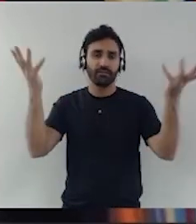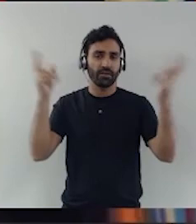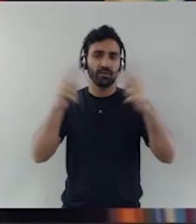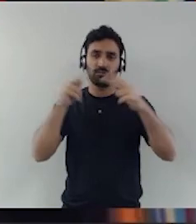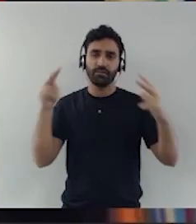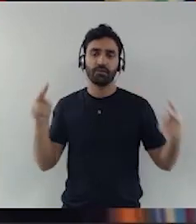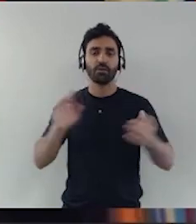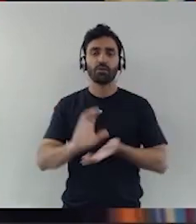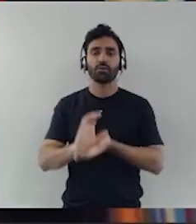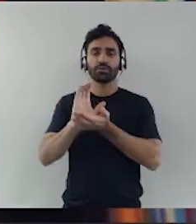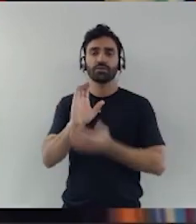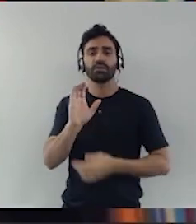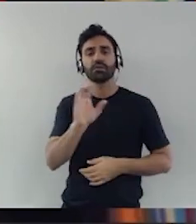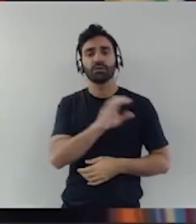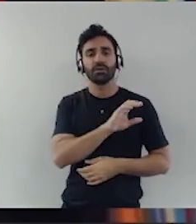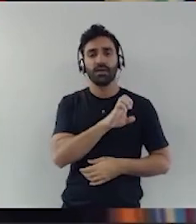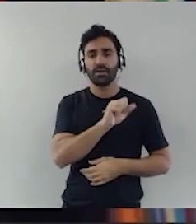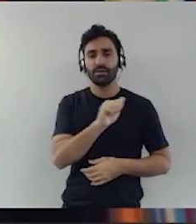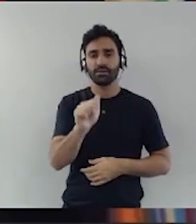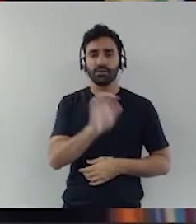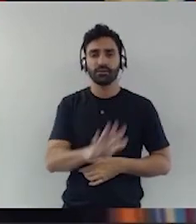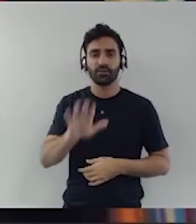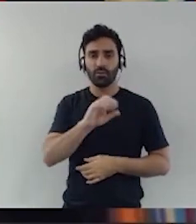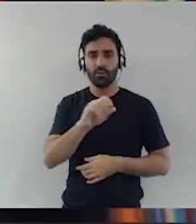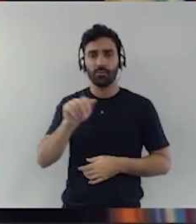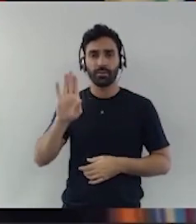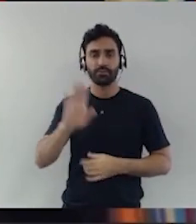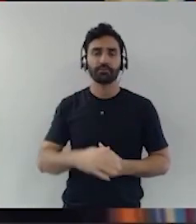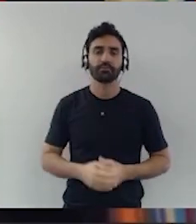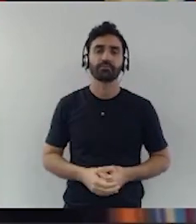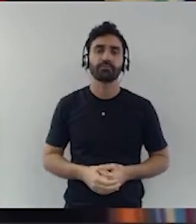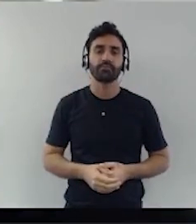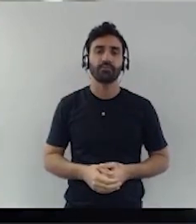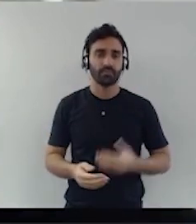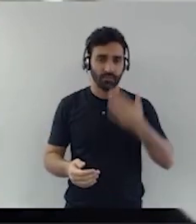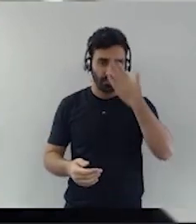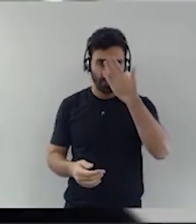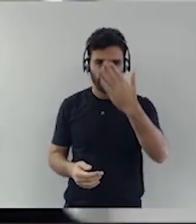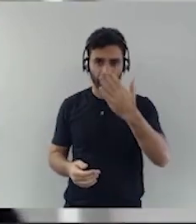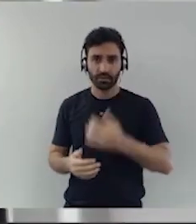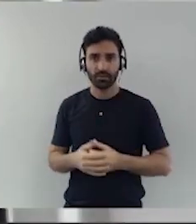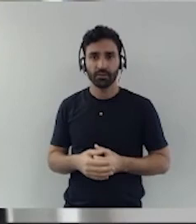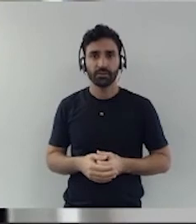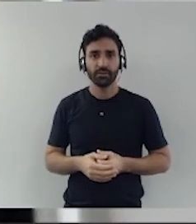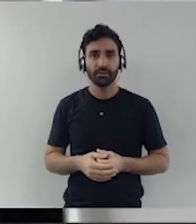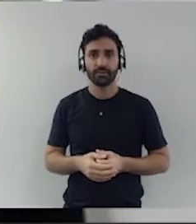pelo Conselho Federal, pela ESA Nacional da OAB. Obrigado,